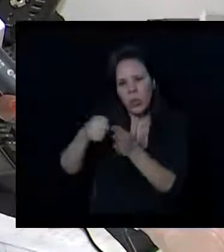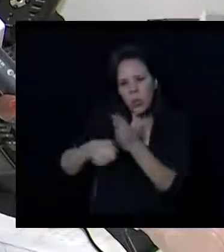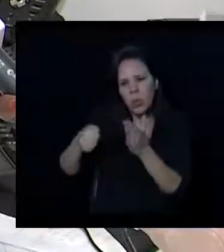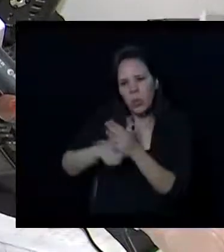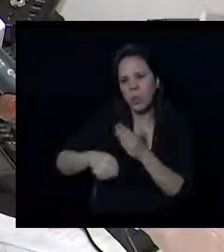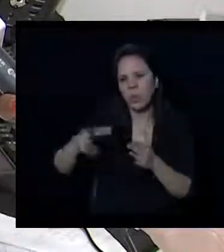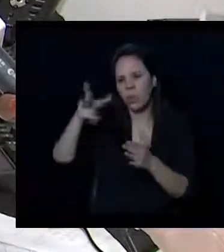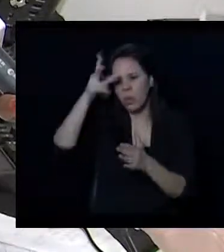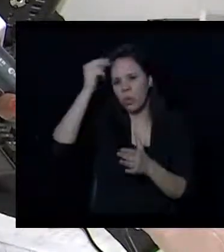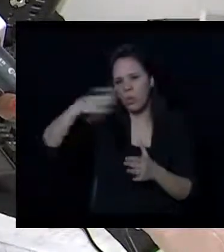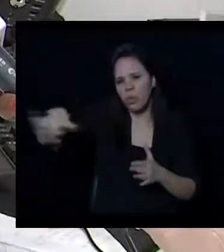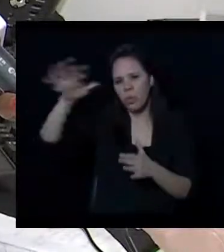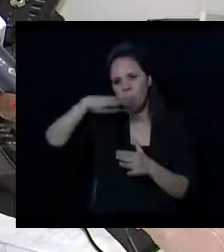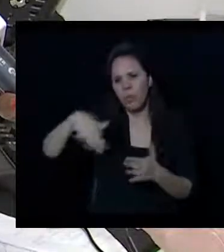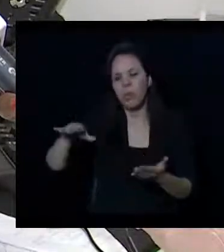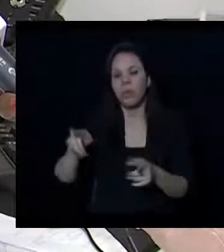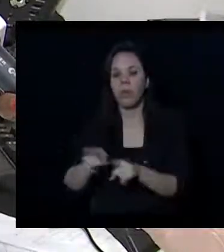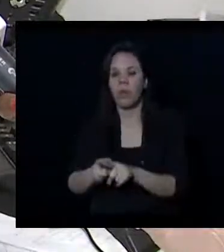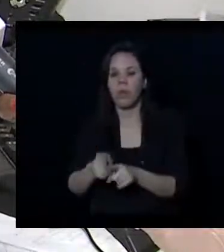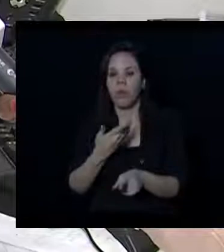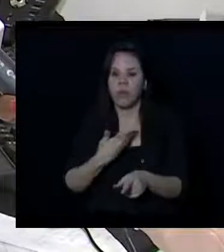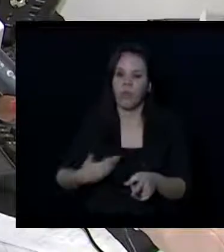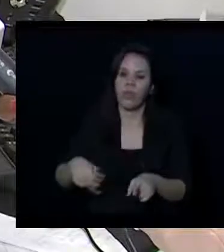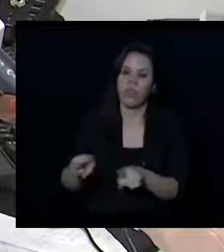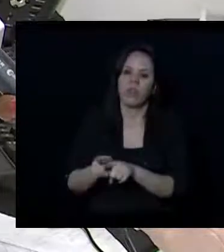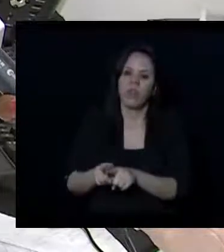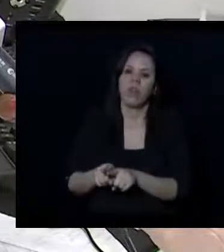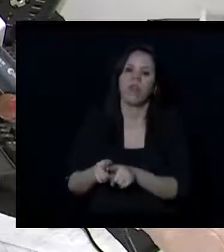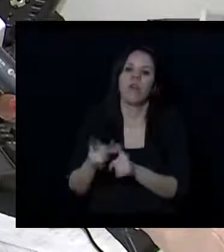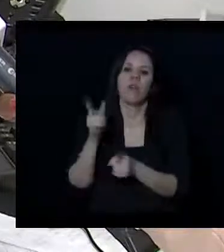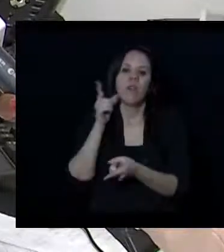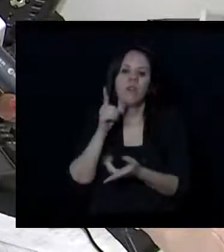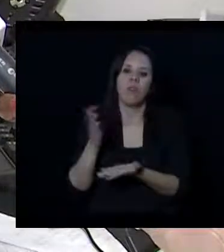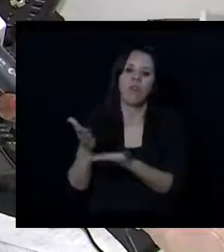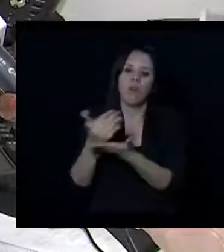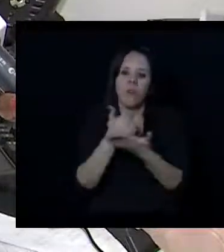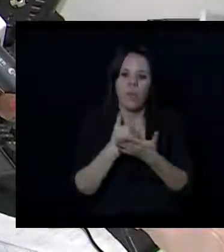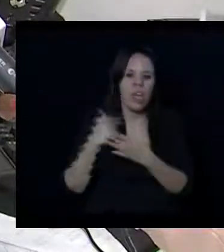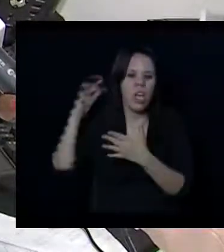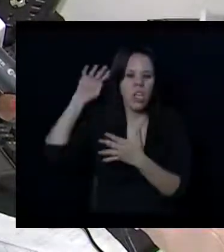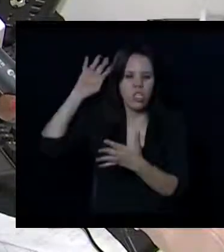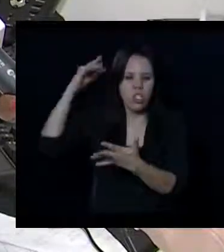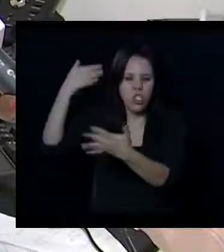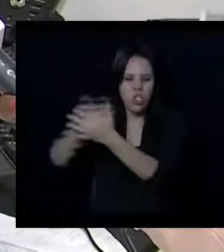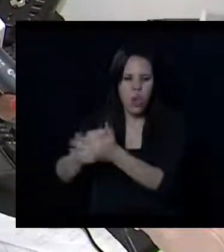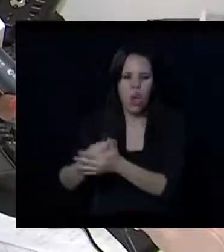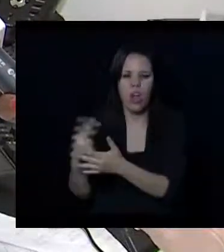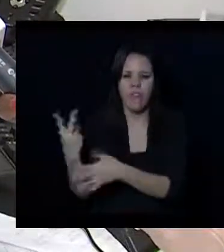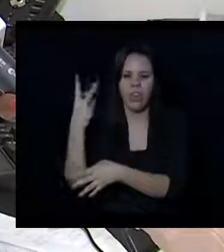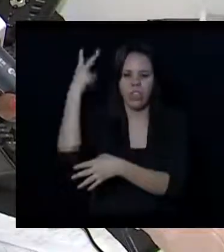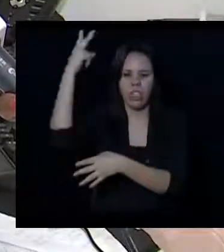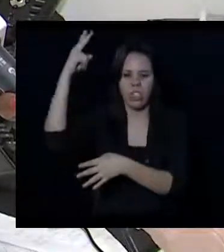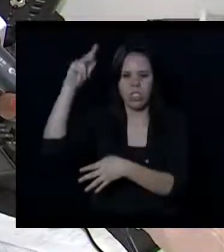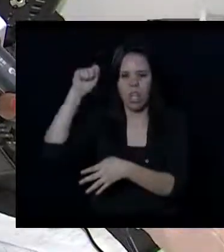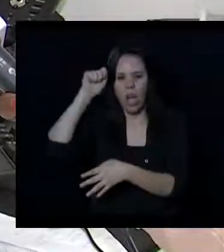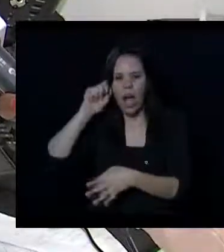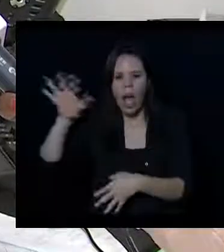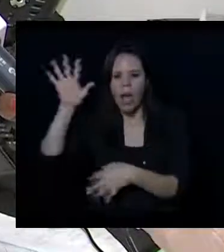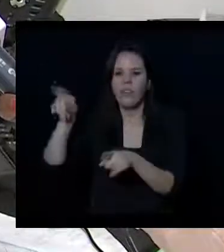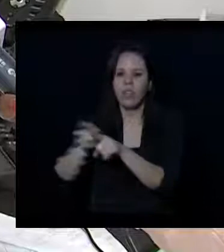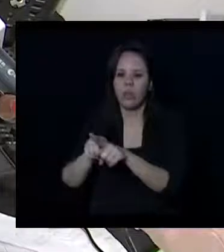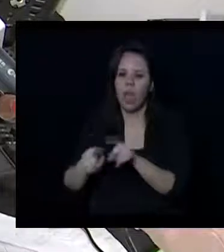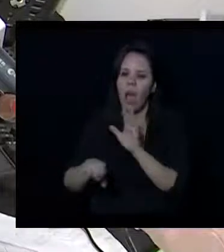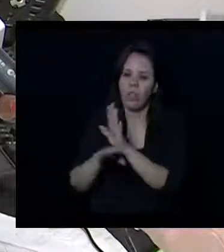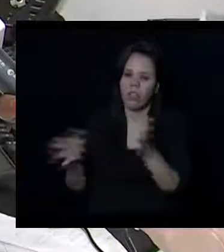e recuperar histórias afro-brasileiras e, com isso, contribuir com a educação da